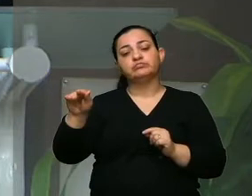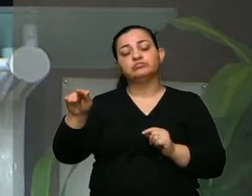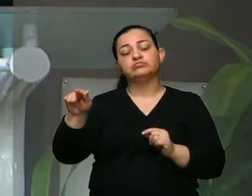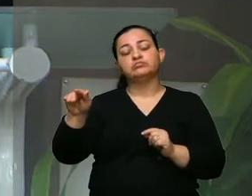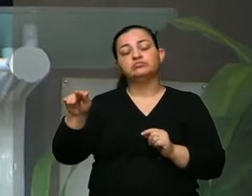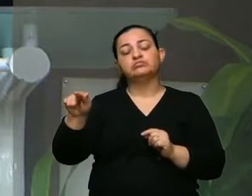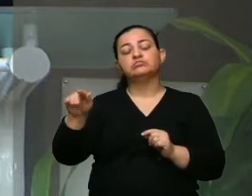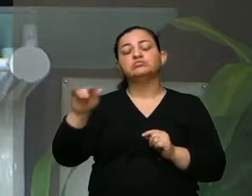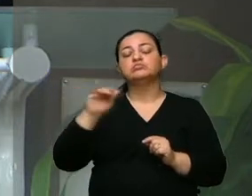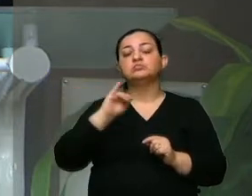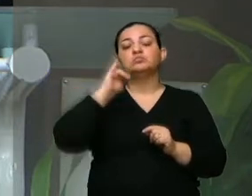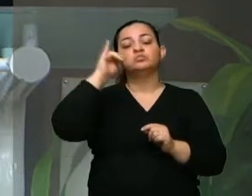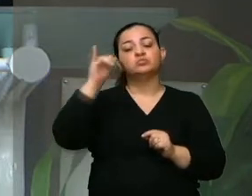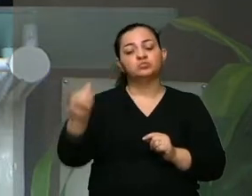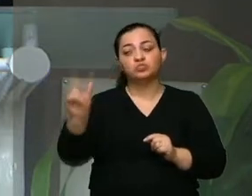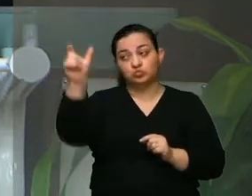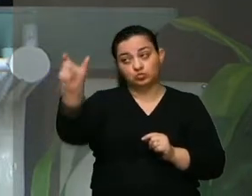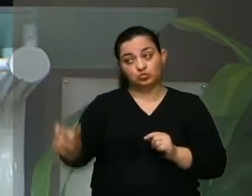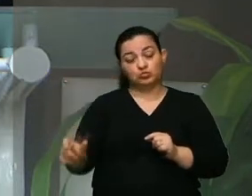dissesse há